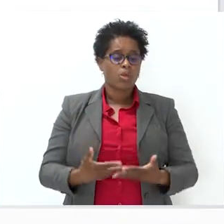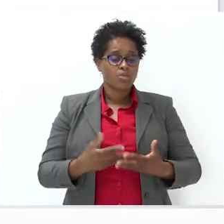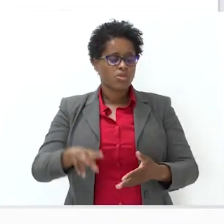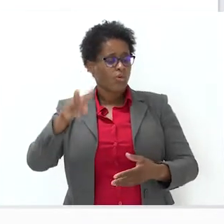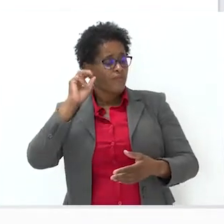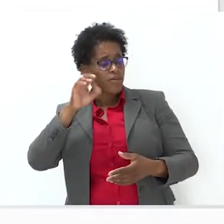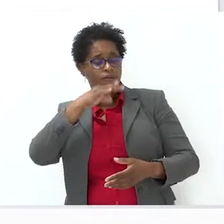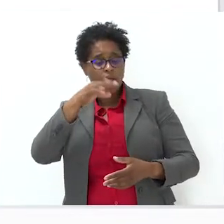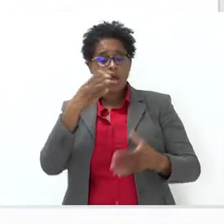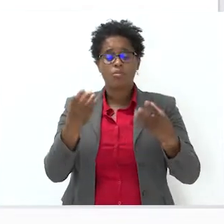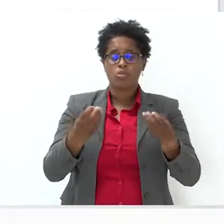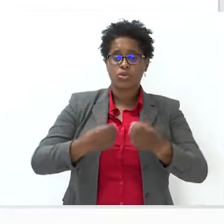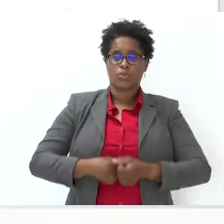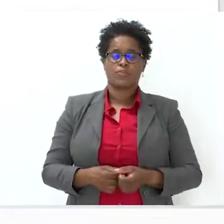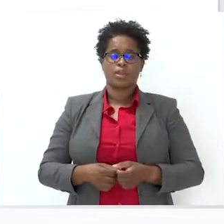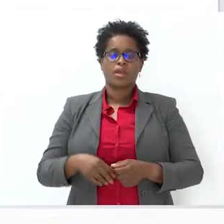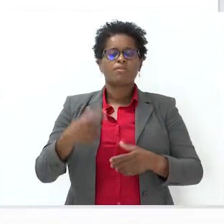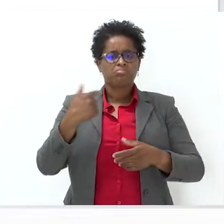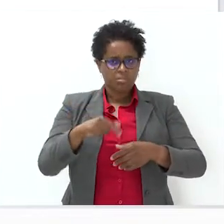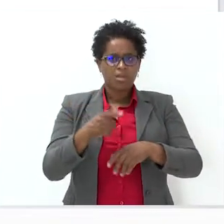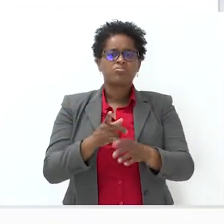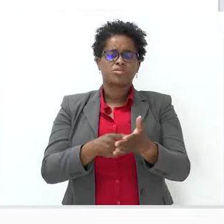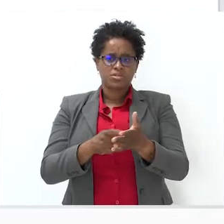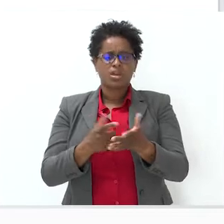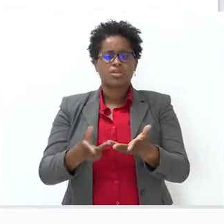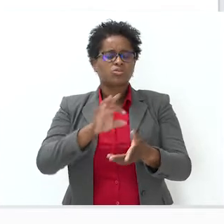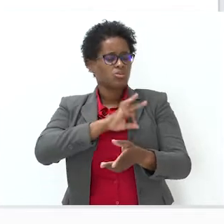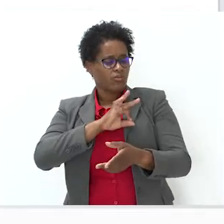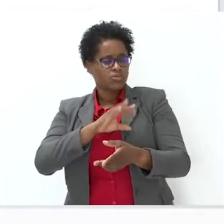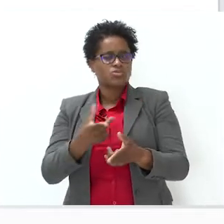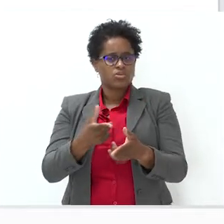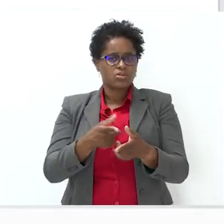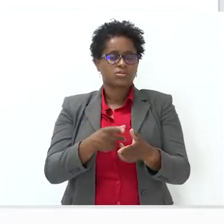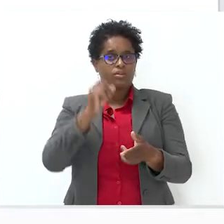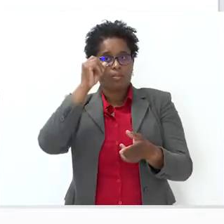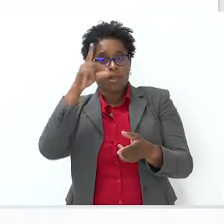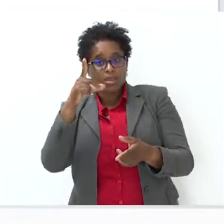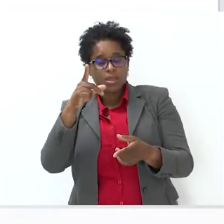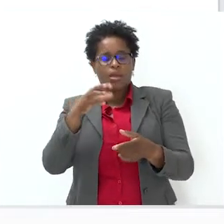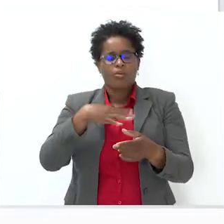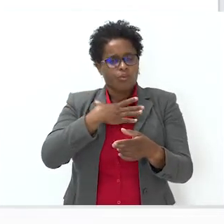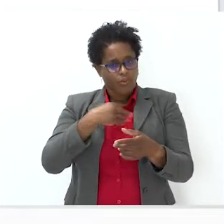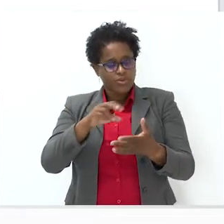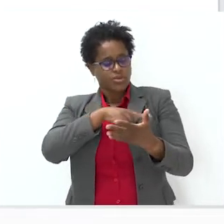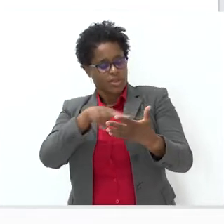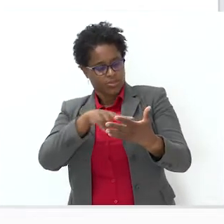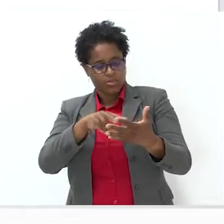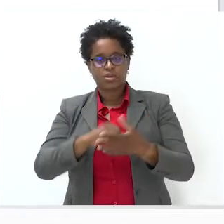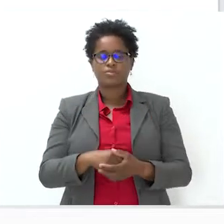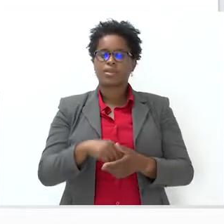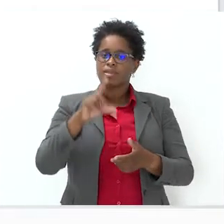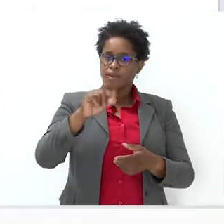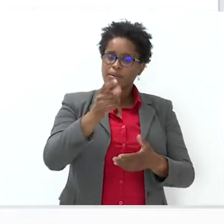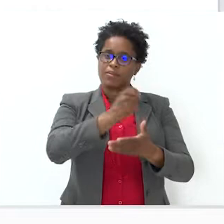Atualmente, ouvimos falar muito a necessidade de os professores despertarem o prazer pela leitura